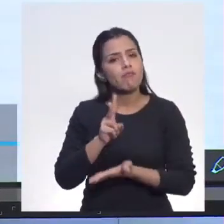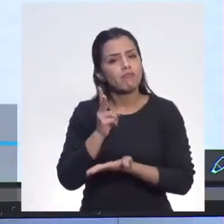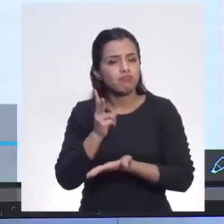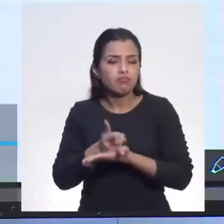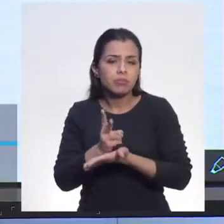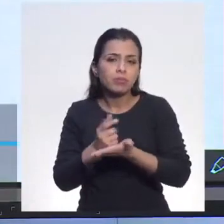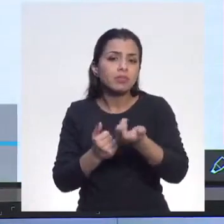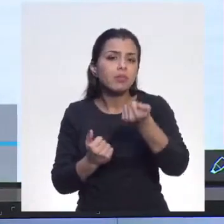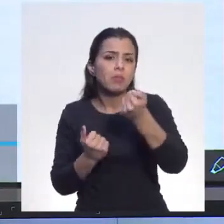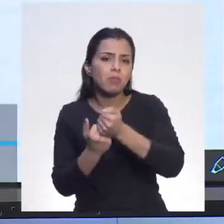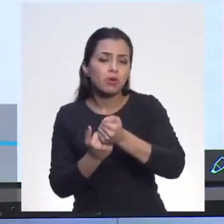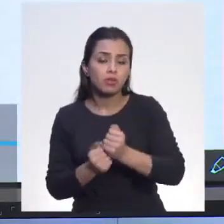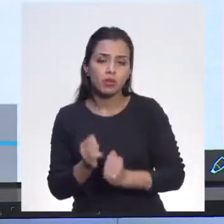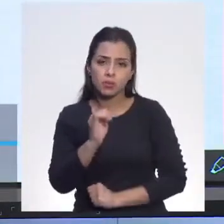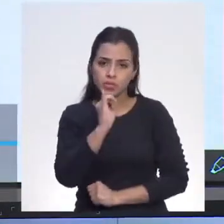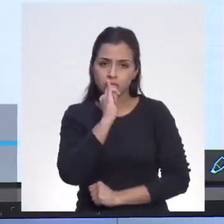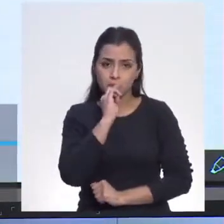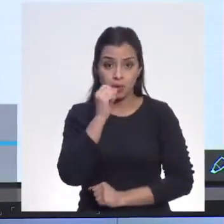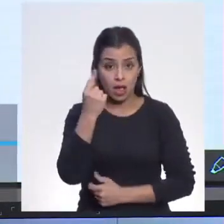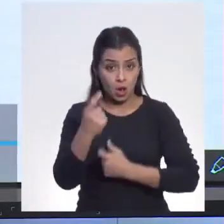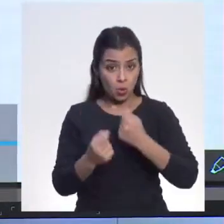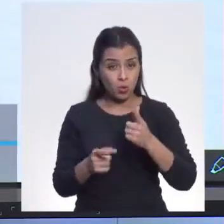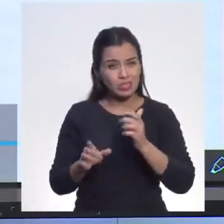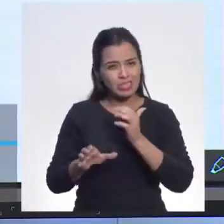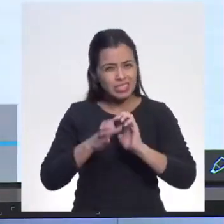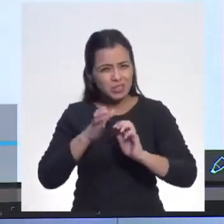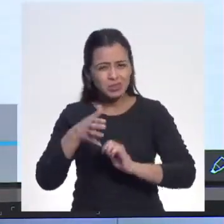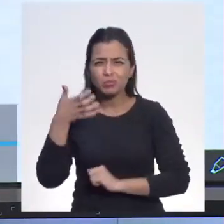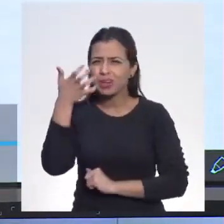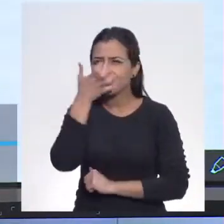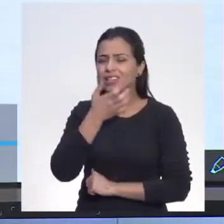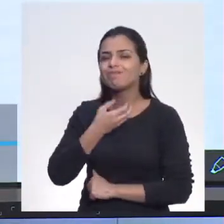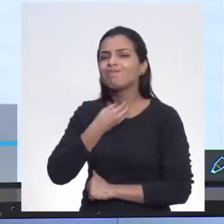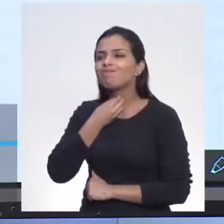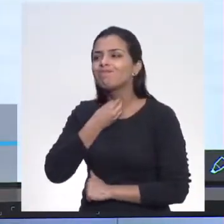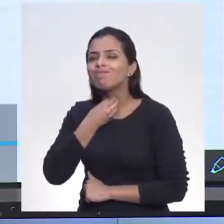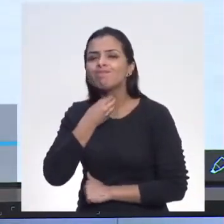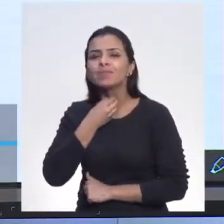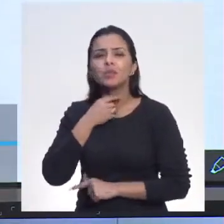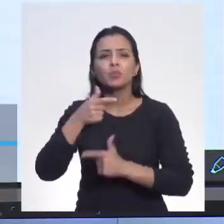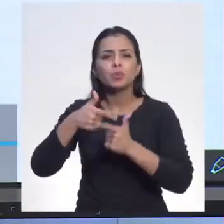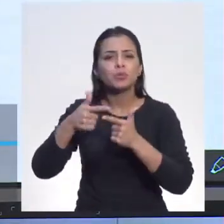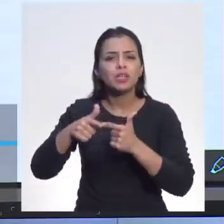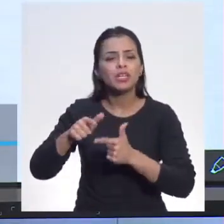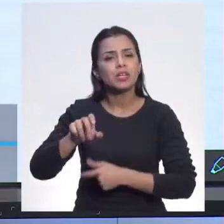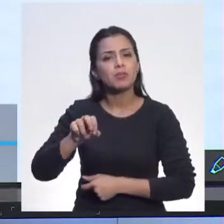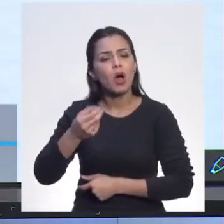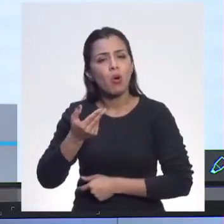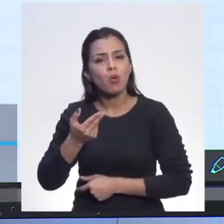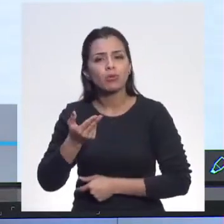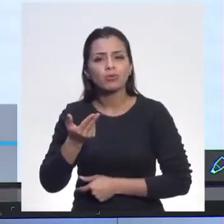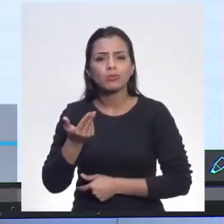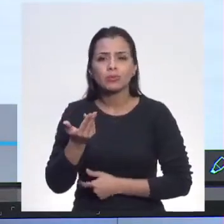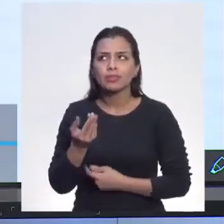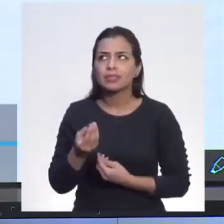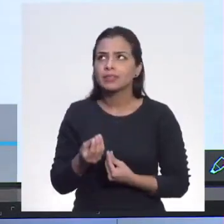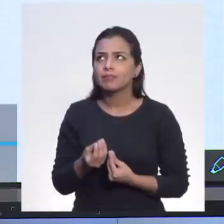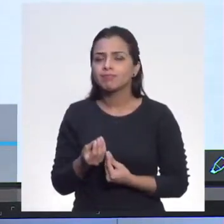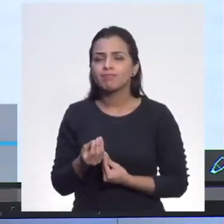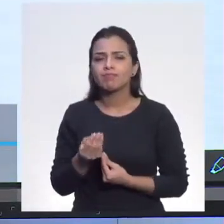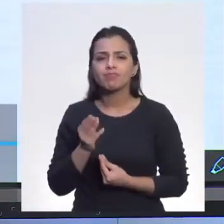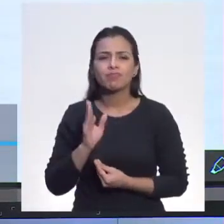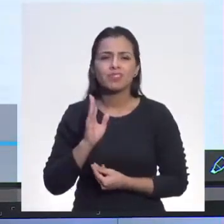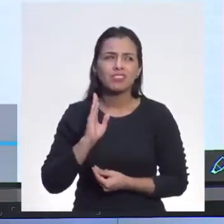Vamos supor, alguns cantores que já estão com algum probleminha na corda vocal, alguns cantores que já estão, né, passando